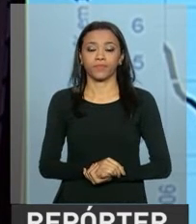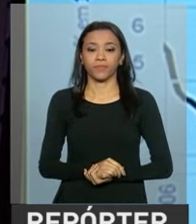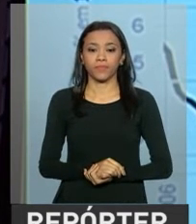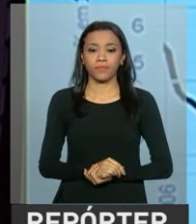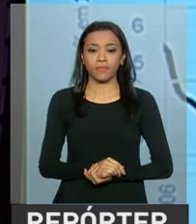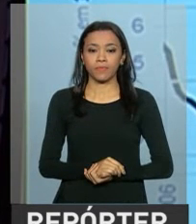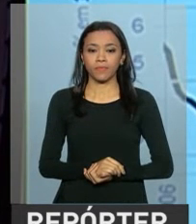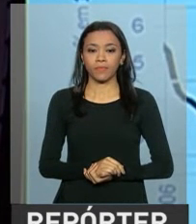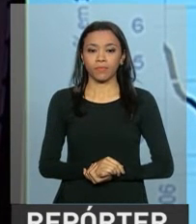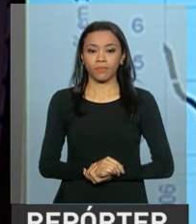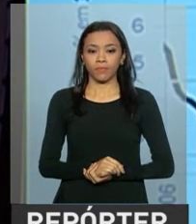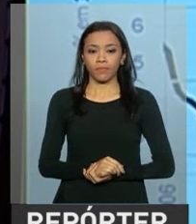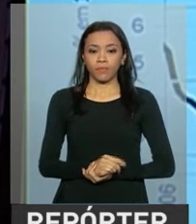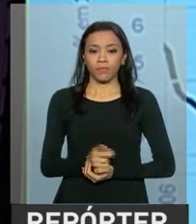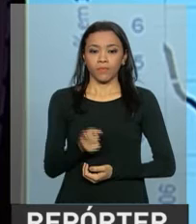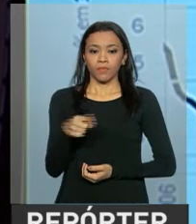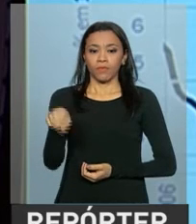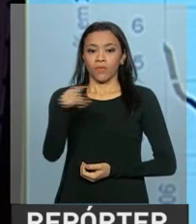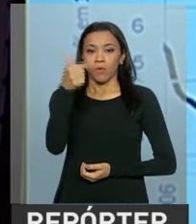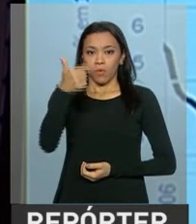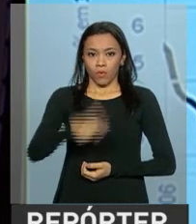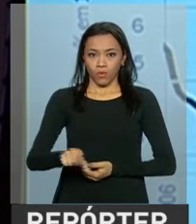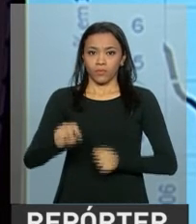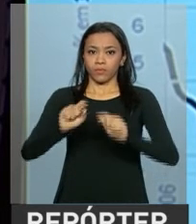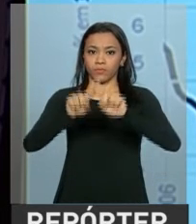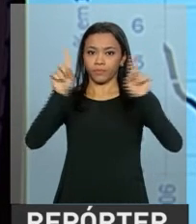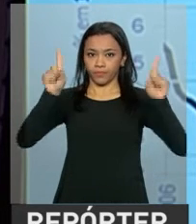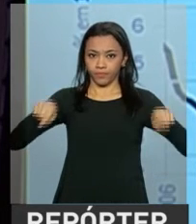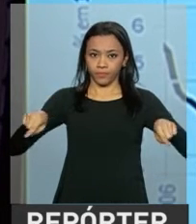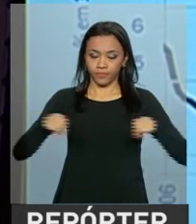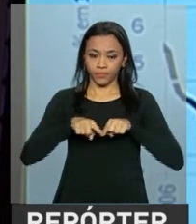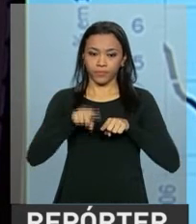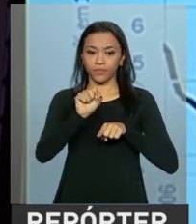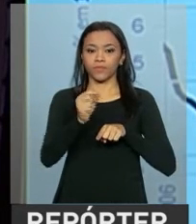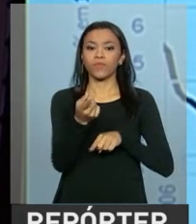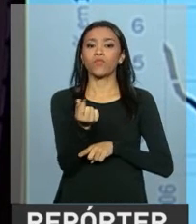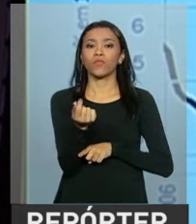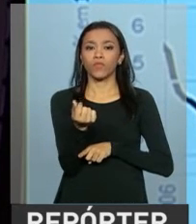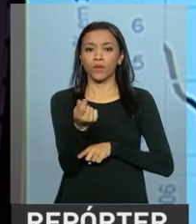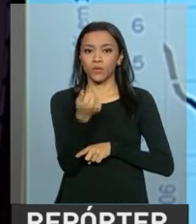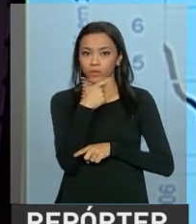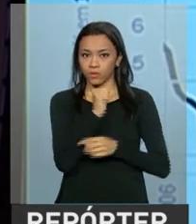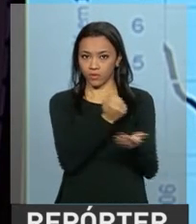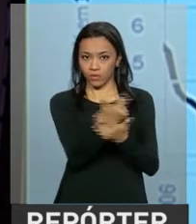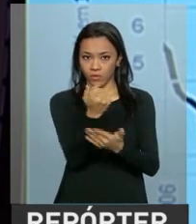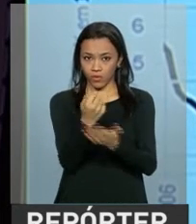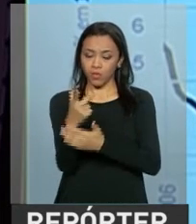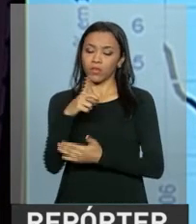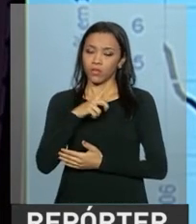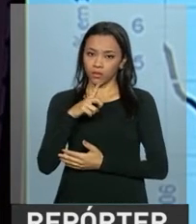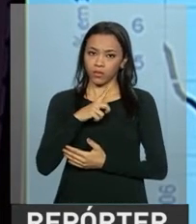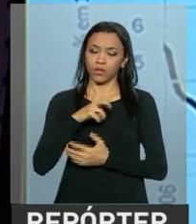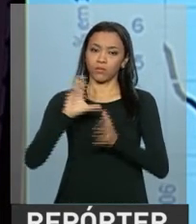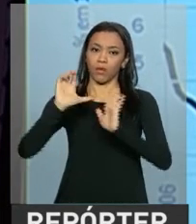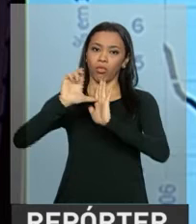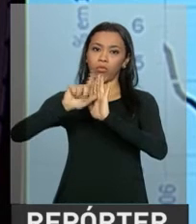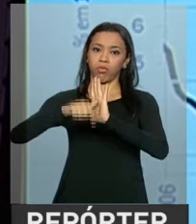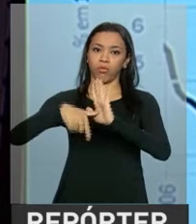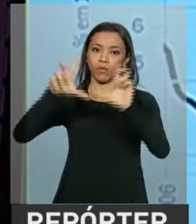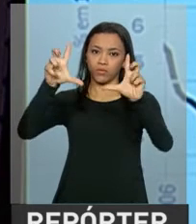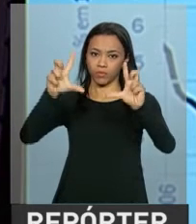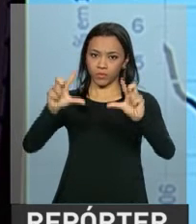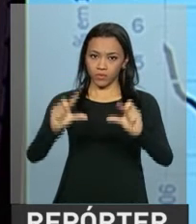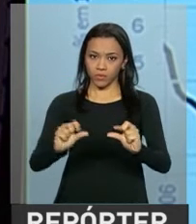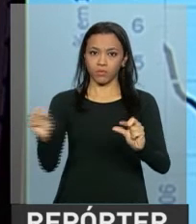Preços ao consumidor, o quadro geral, né, é de desinflação, tanto do ponto de vista do